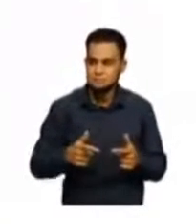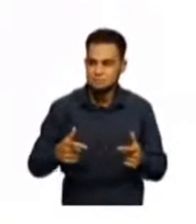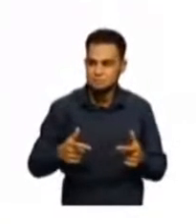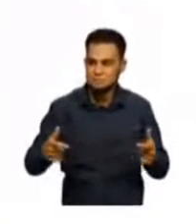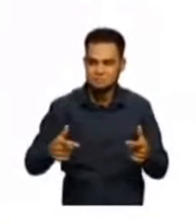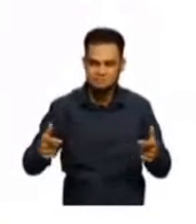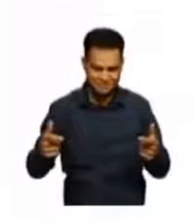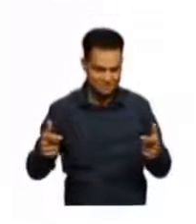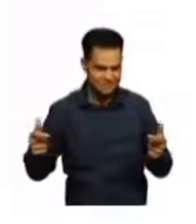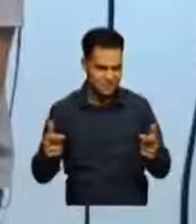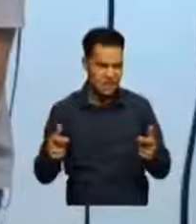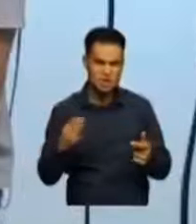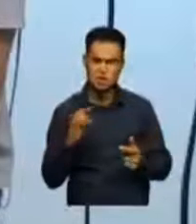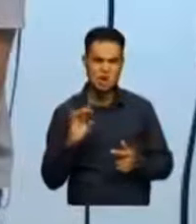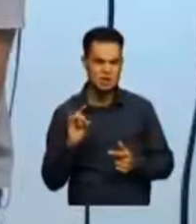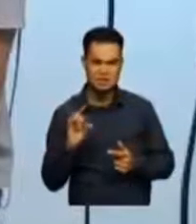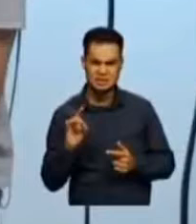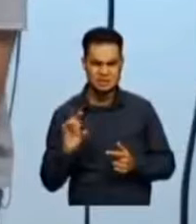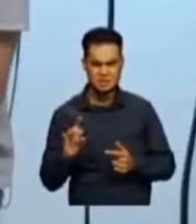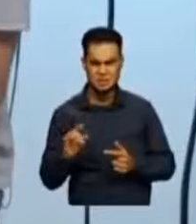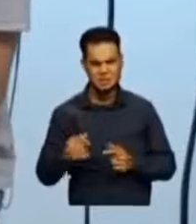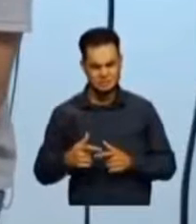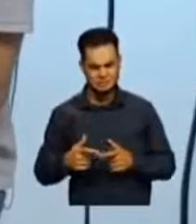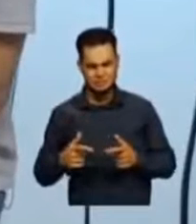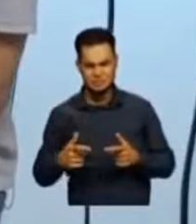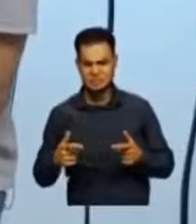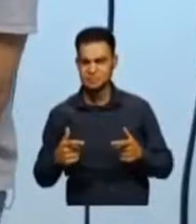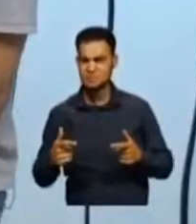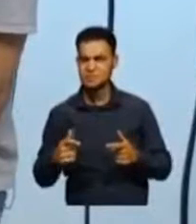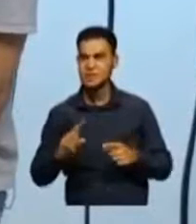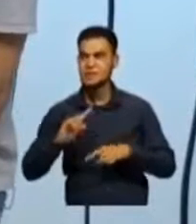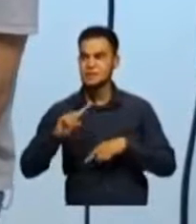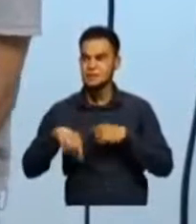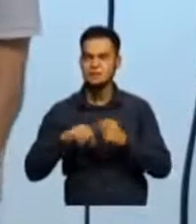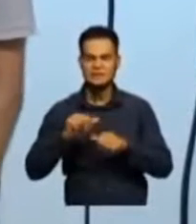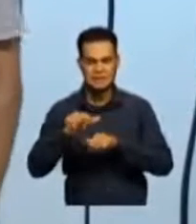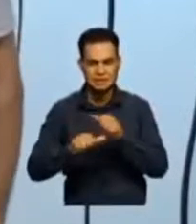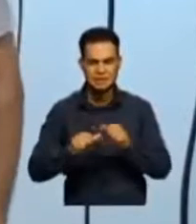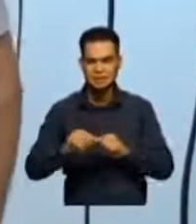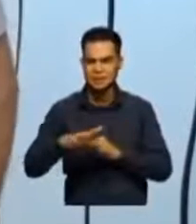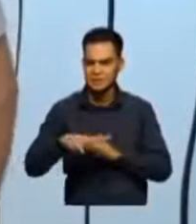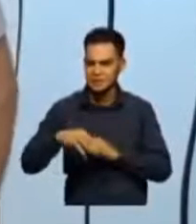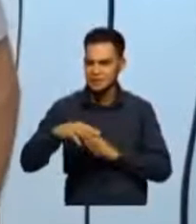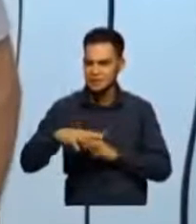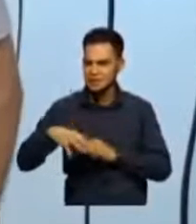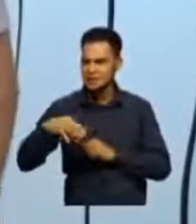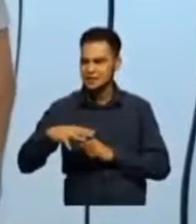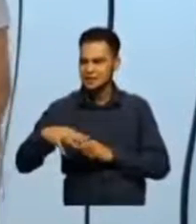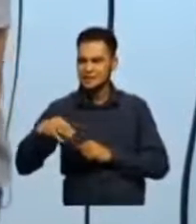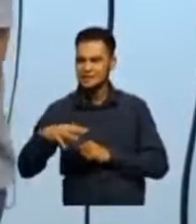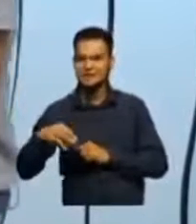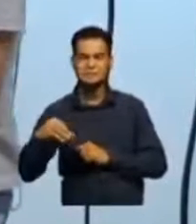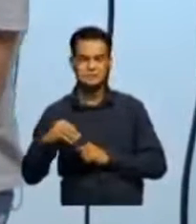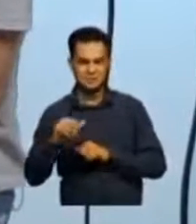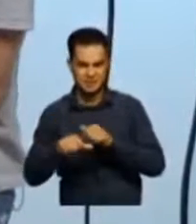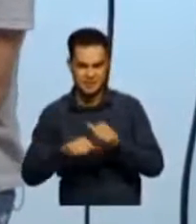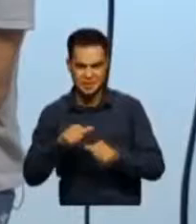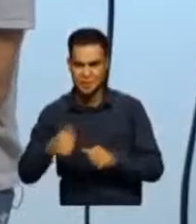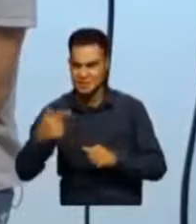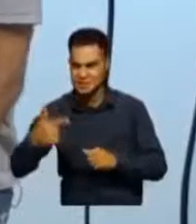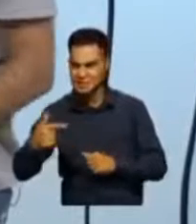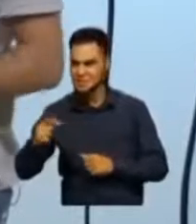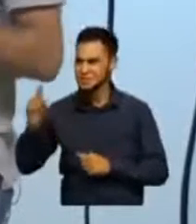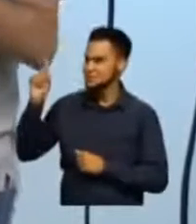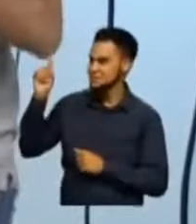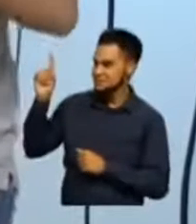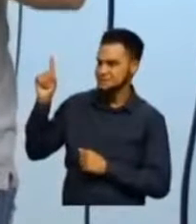tá? Depois eles vão diferenciar em formas flageladas, que é essa epimastigota.